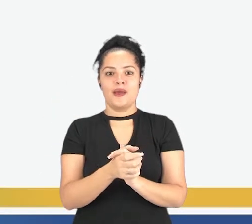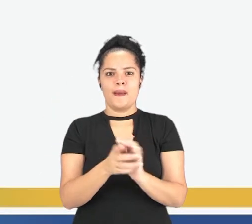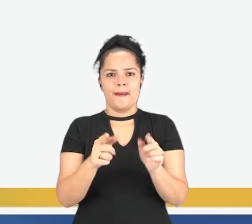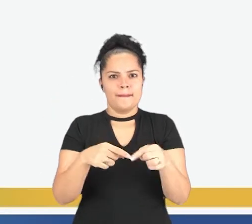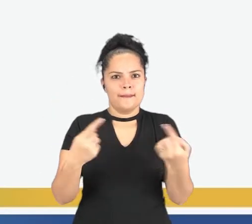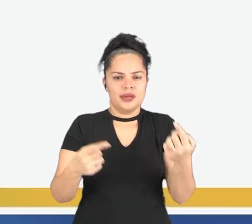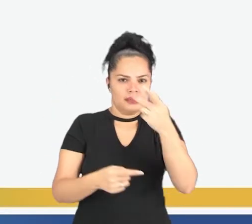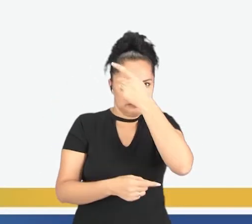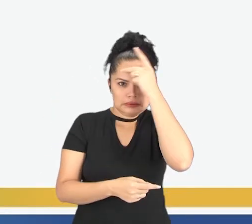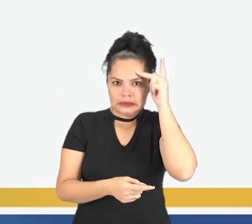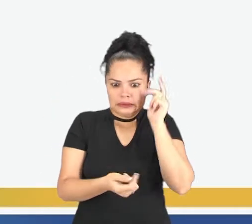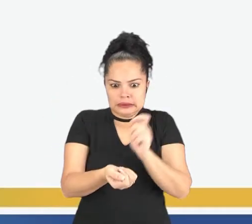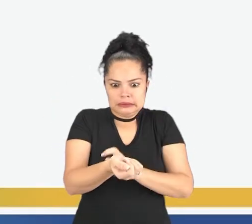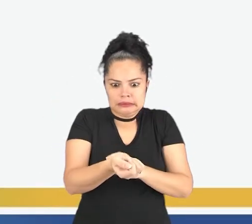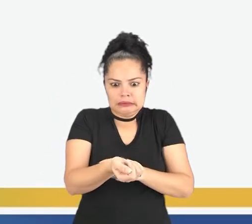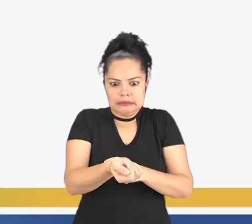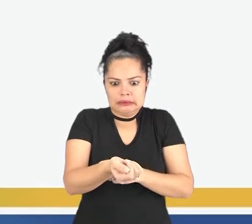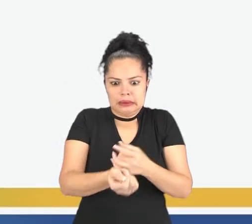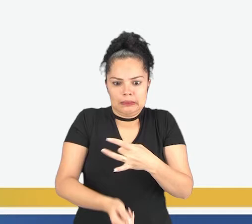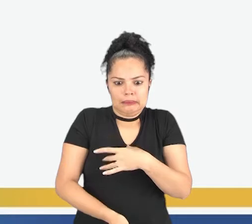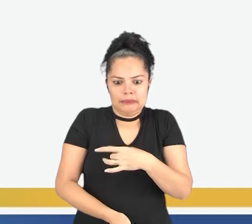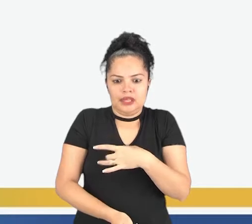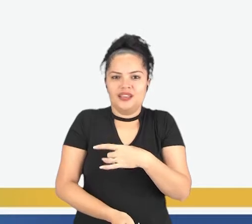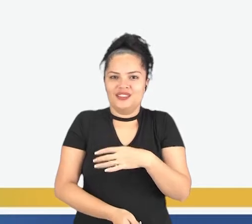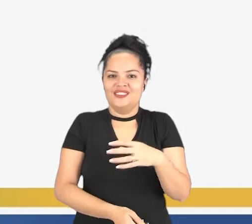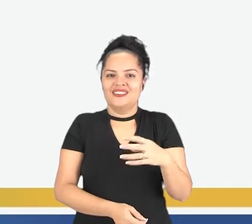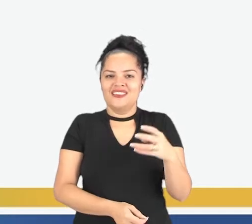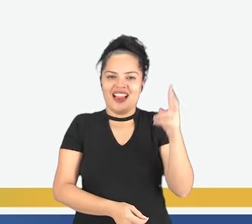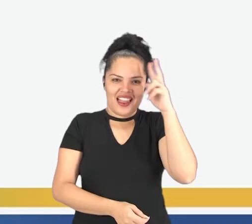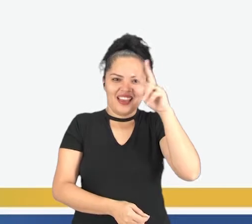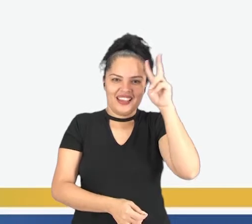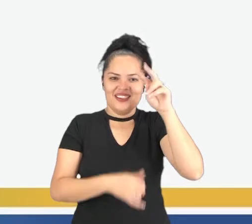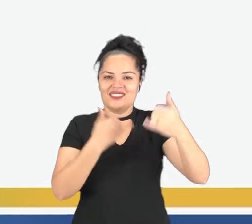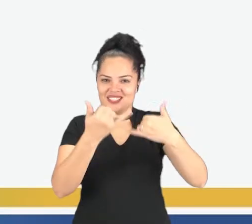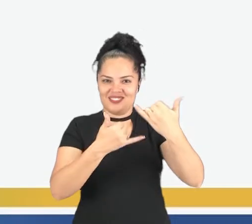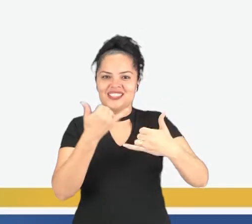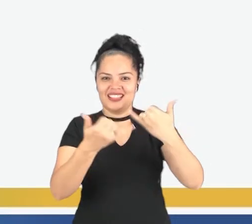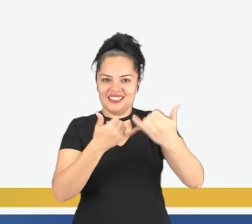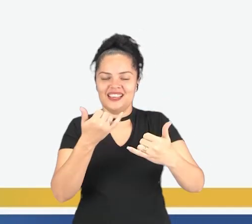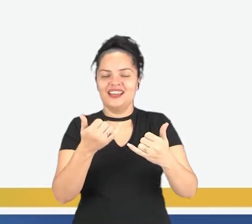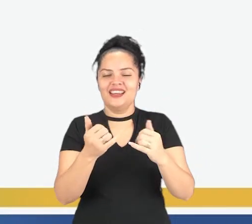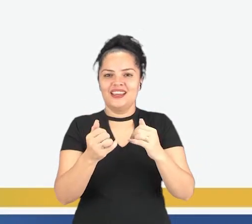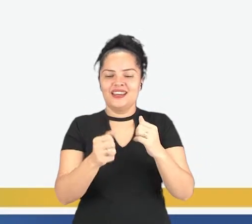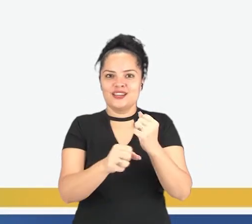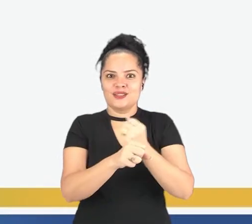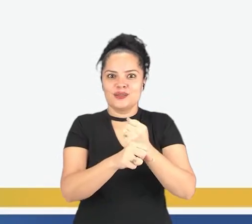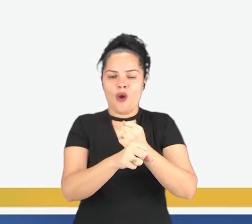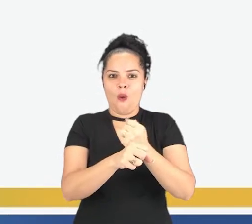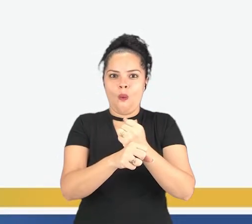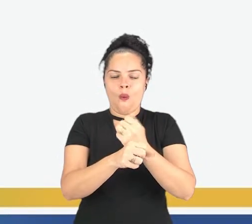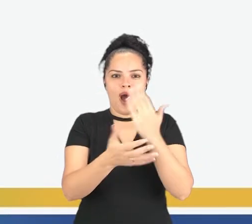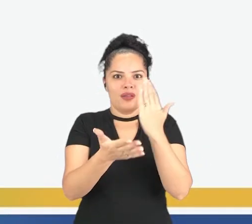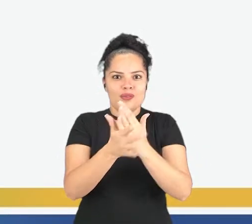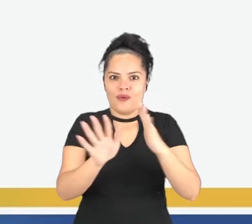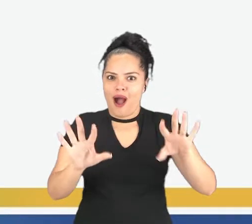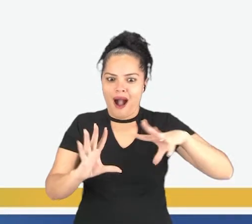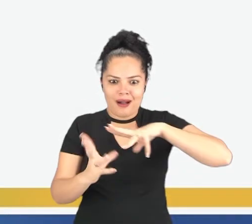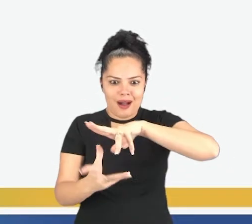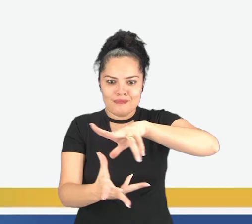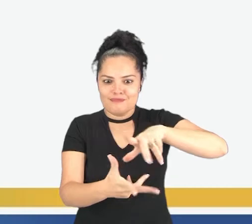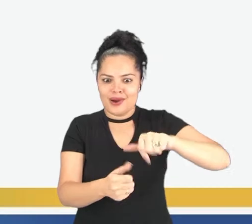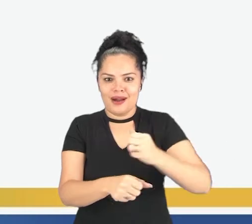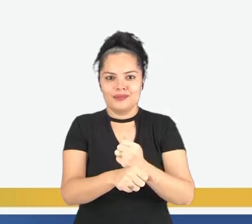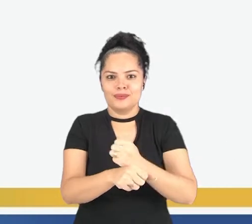de medo algum dia, né? Com referência àquele dia do fim do mundo que foi destacado até em filmes, né? Que o mundo iria acabar em